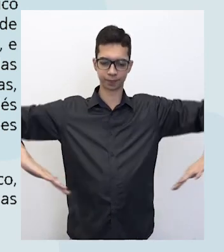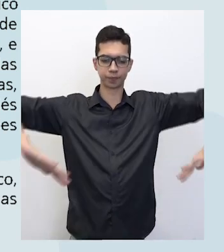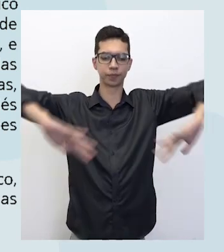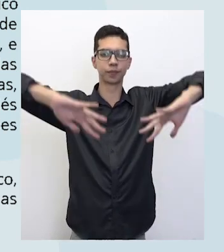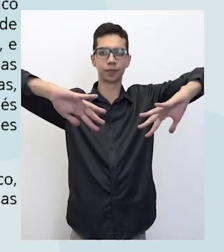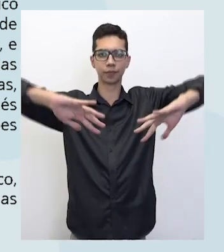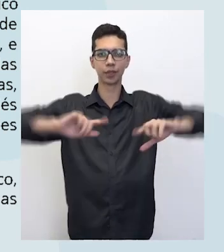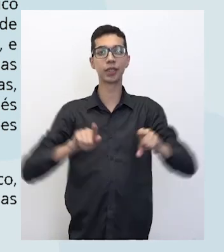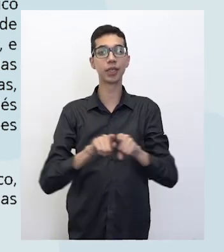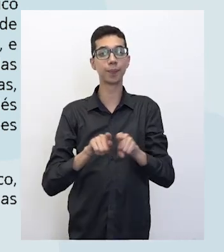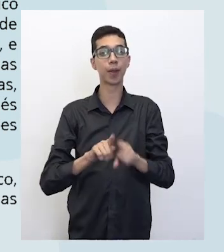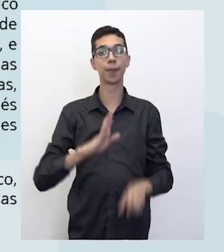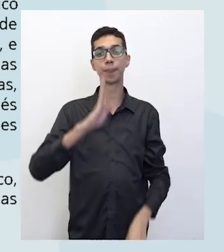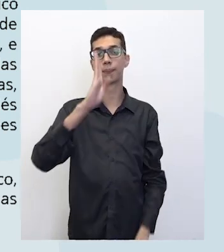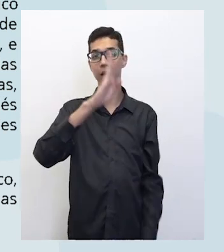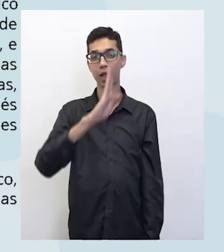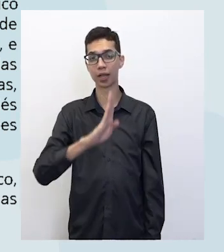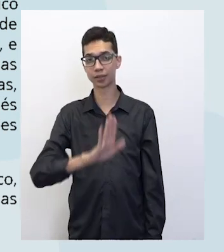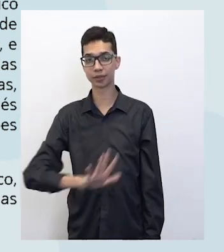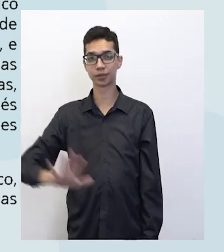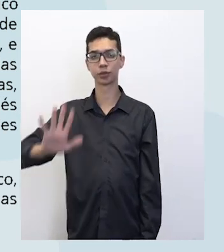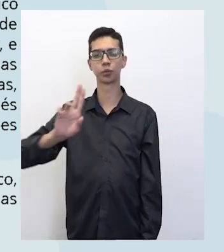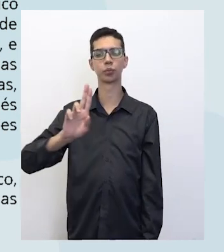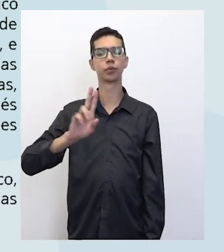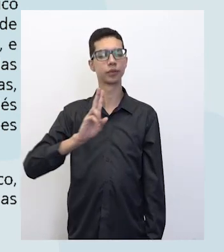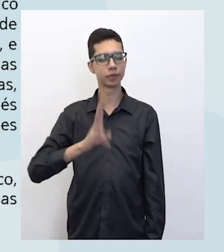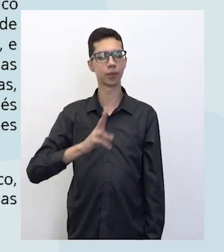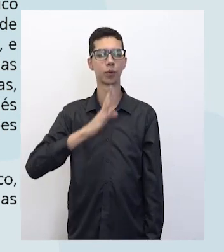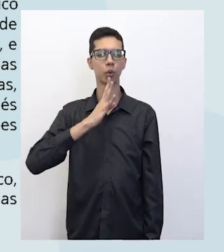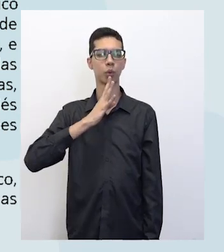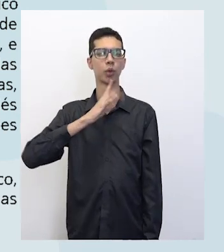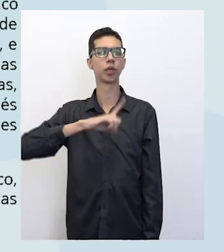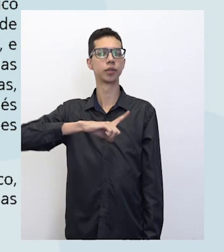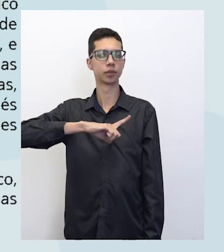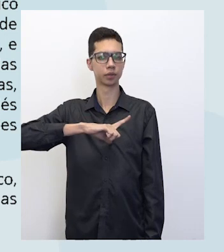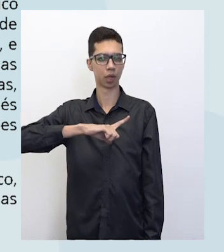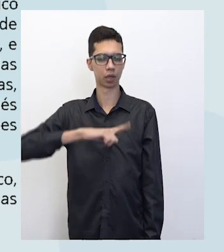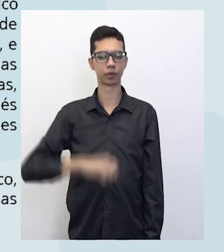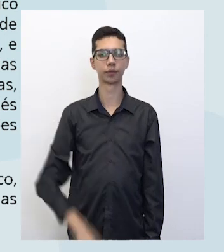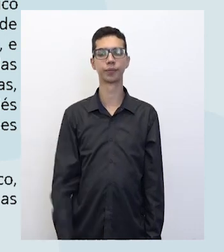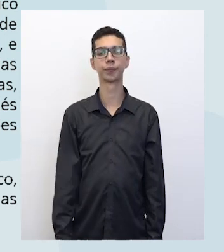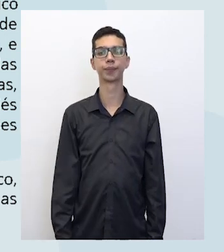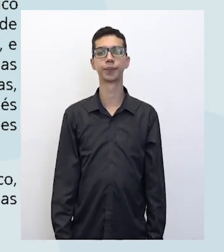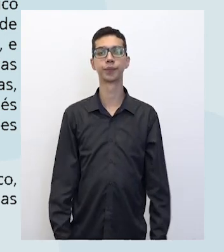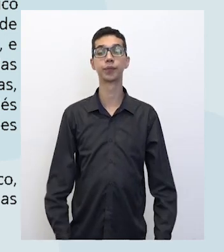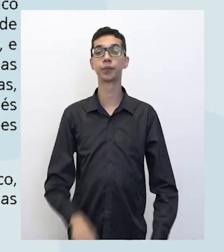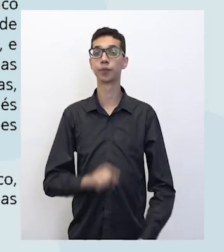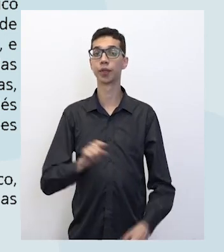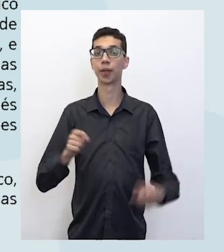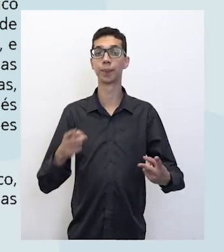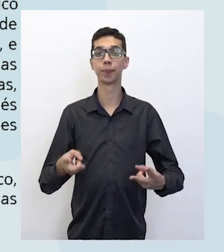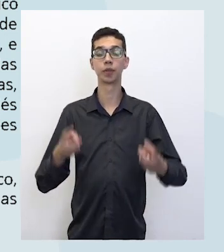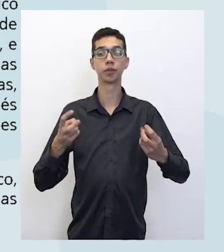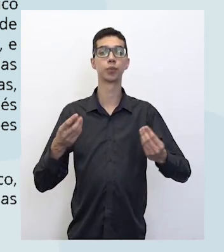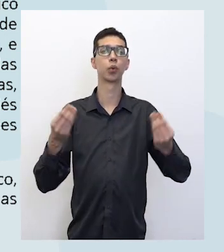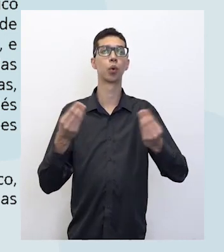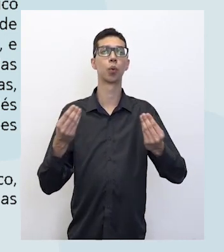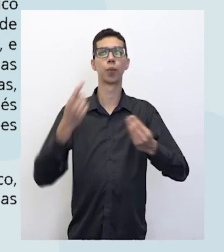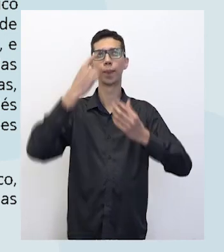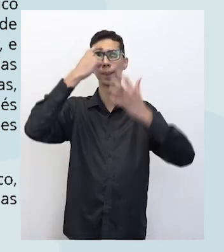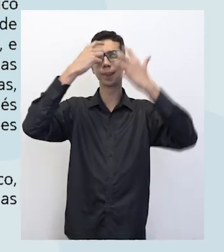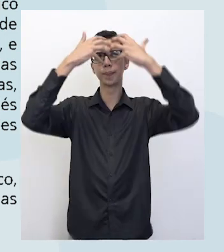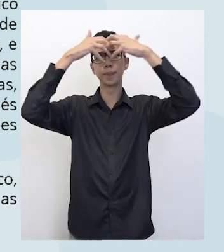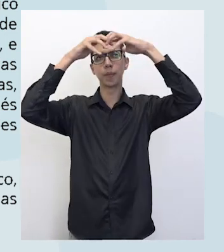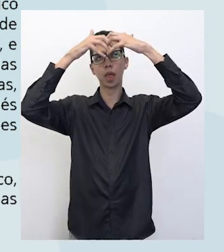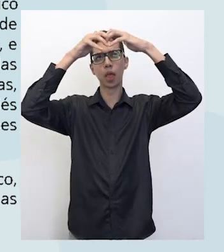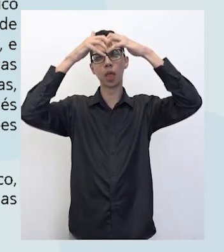Brasil que utilizam-se largamente desses conhecimentos, tá? E aí você vê toda uma nova forma de se pensar o teatro,